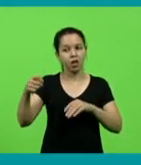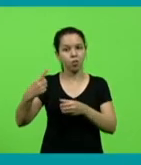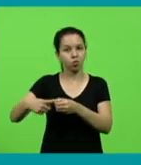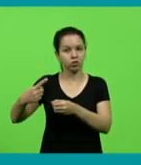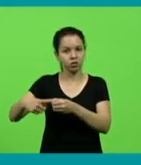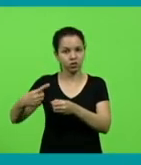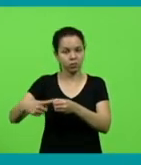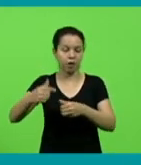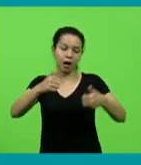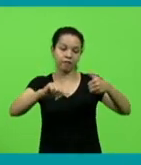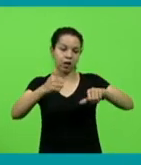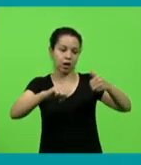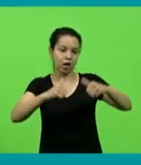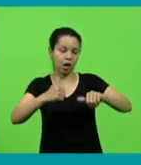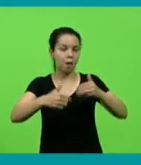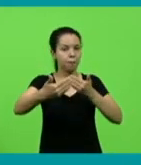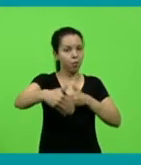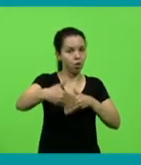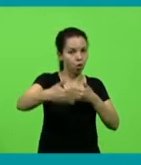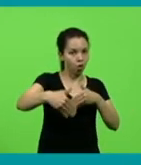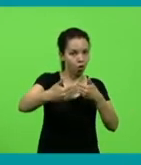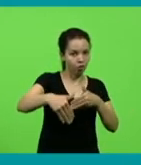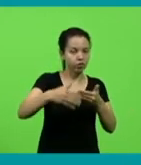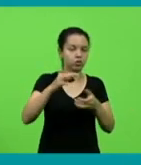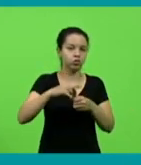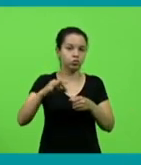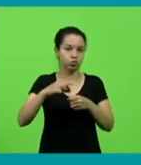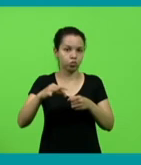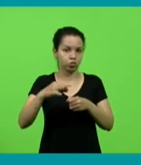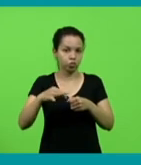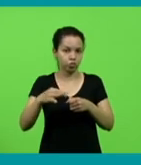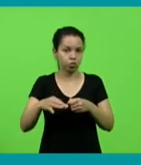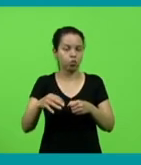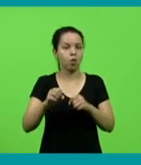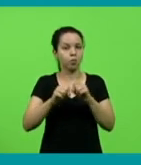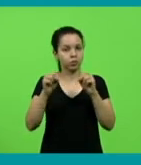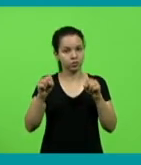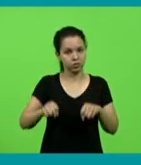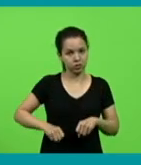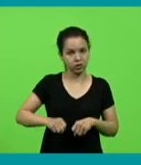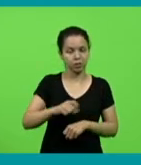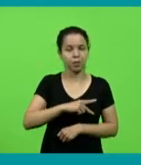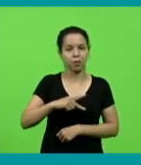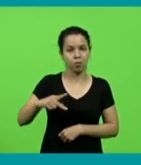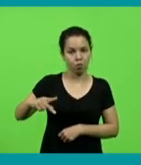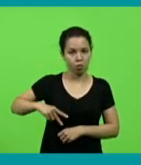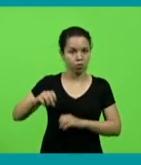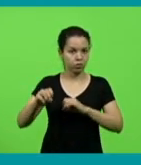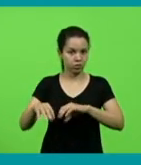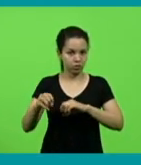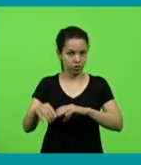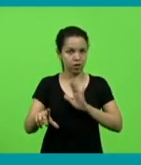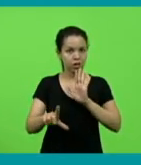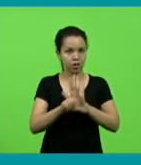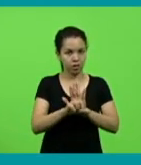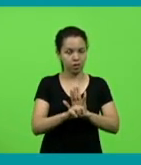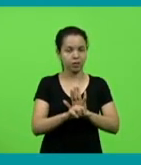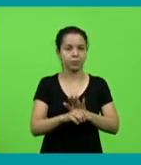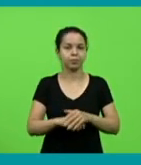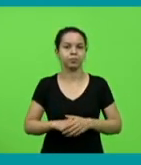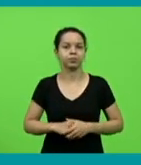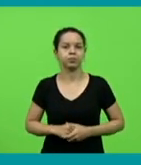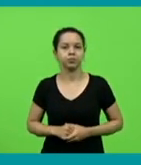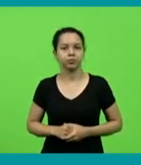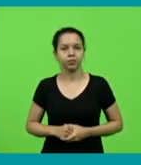provas institucionais aplicadas pelo Sistema Público de Educação, nos termos da lei. No 10G,